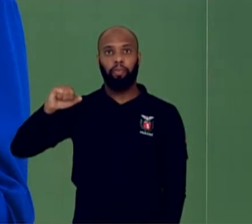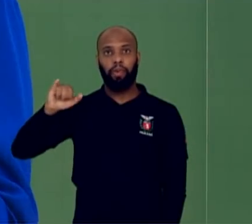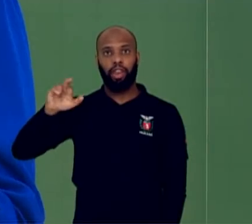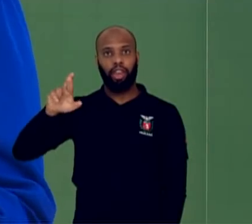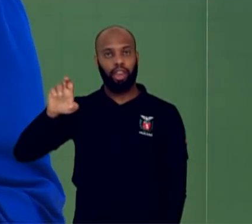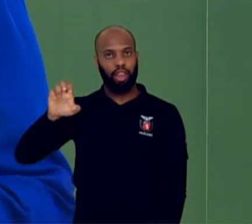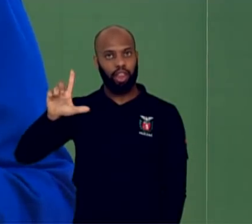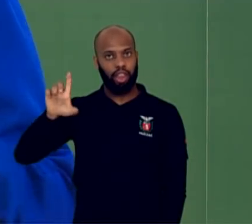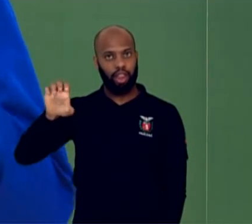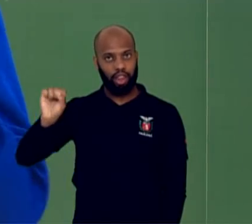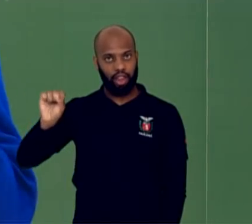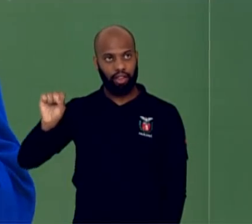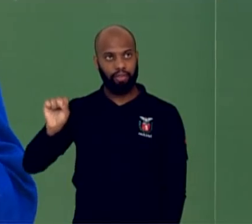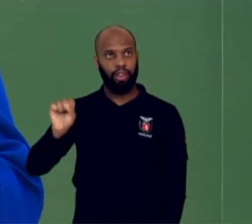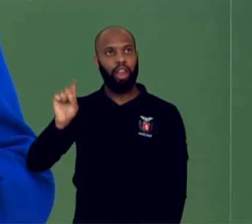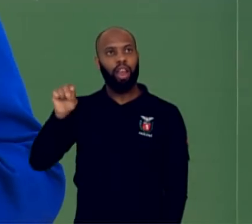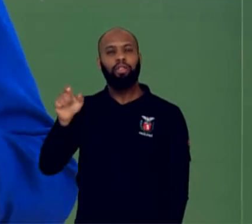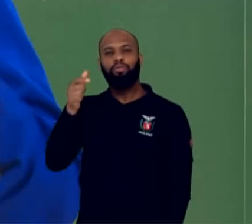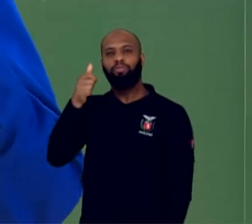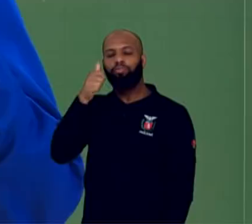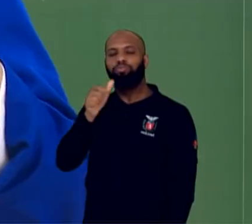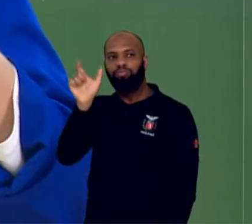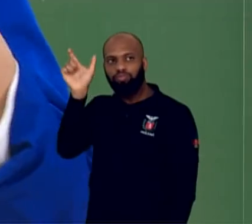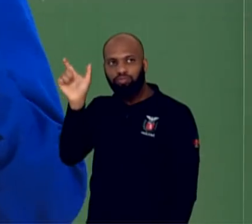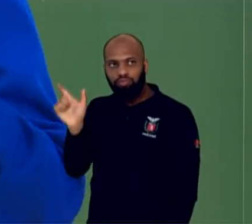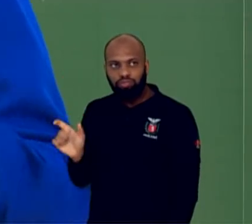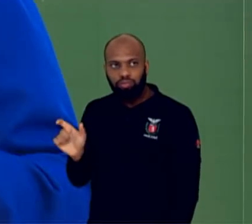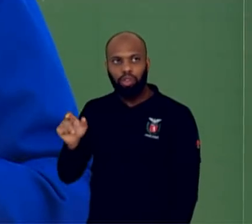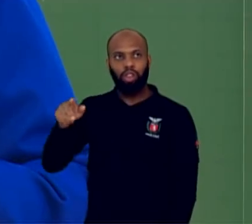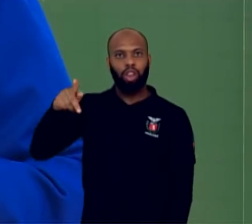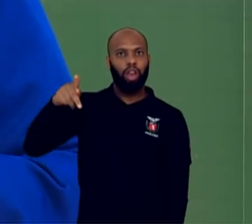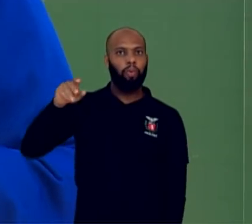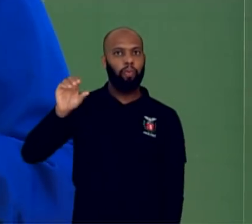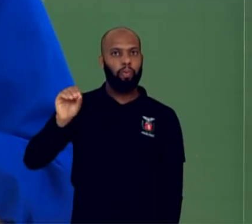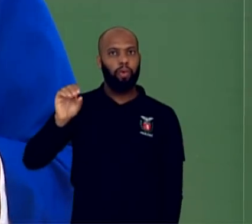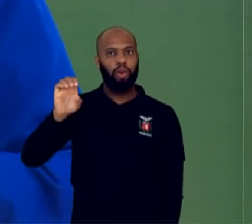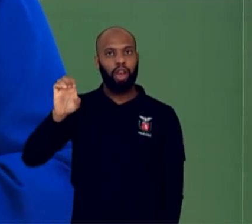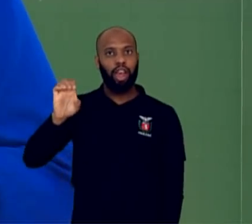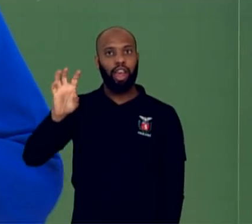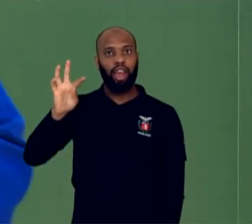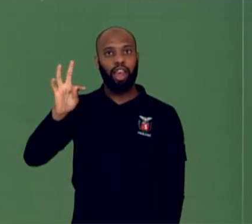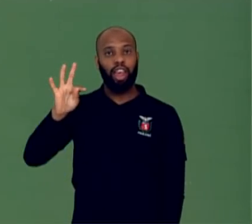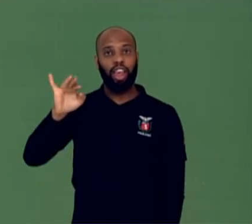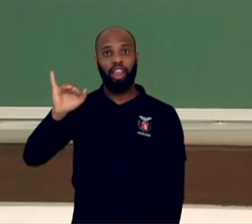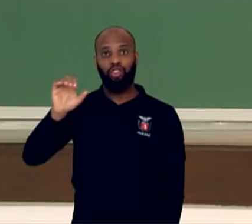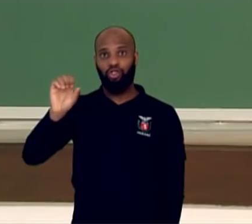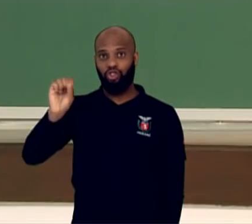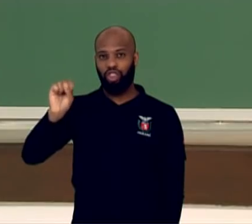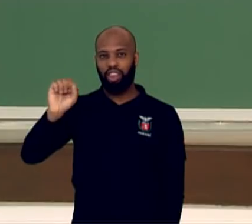um autor. Quando é uma autora, nós dizemos poetisa. Tudo bem?